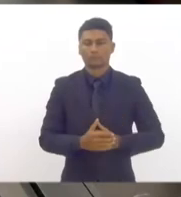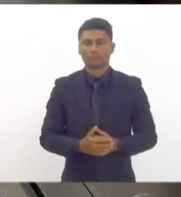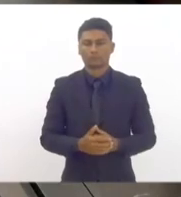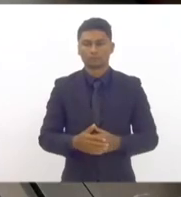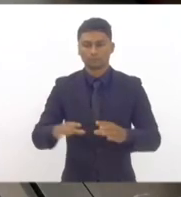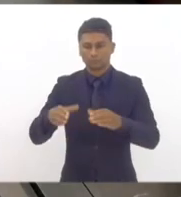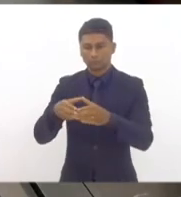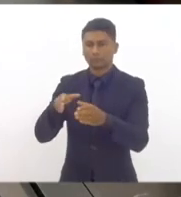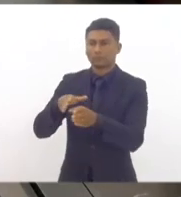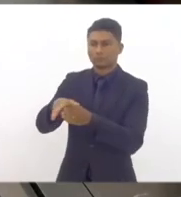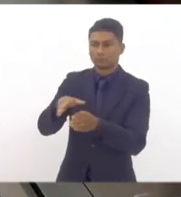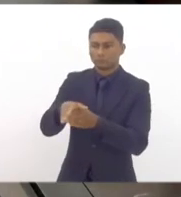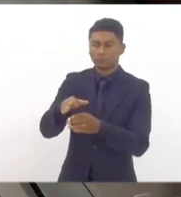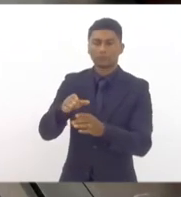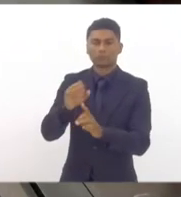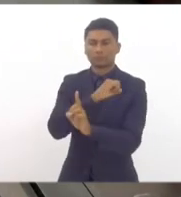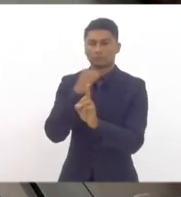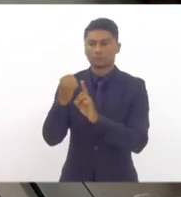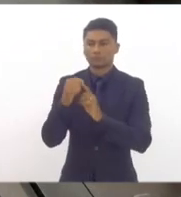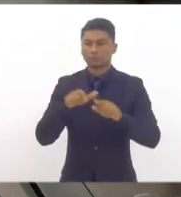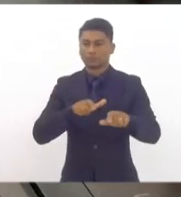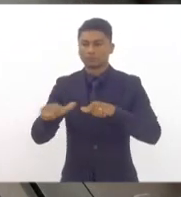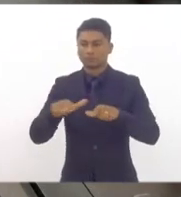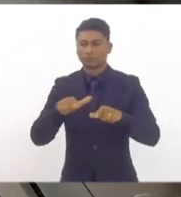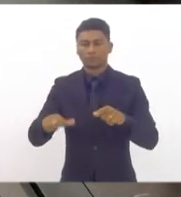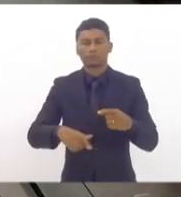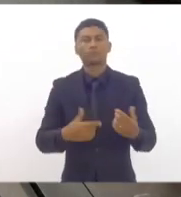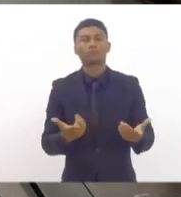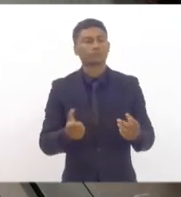Conselho Regional de Serviço Social. Valéria.